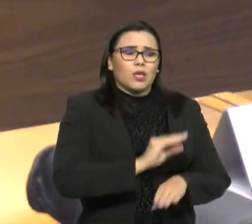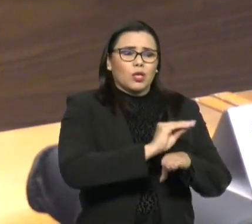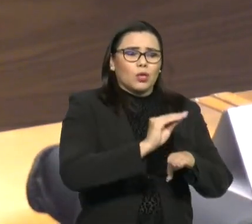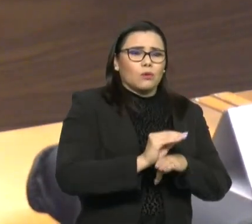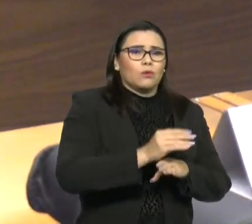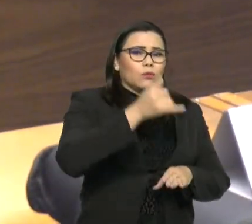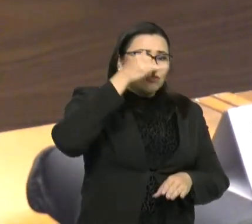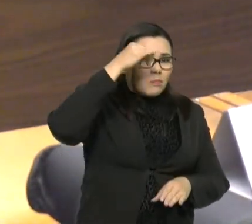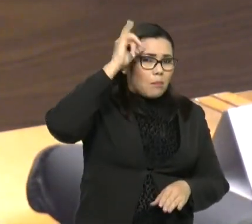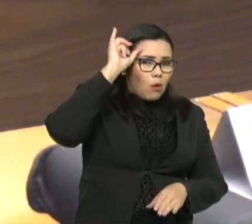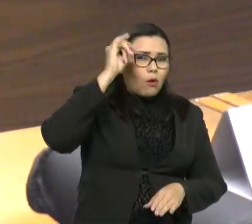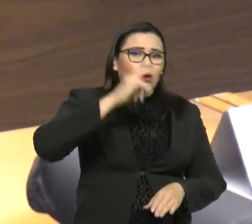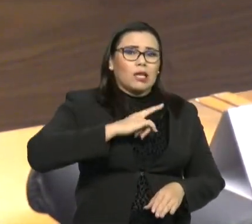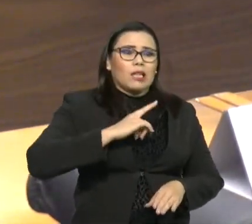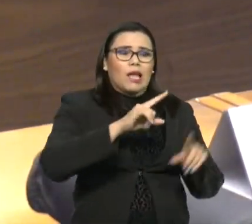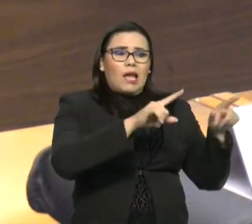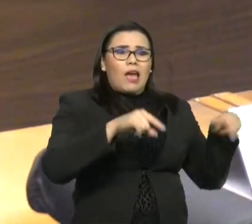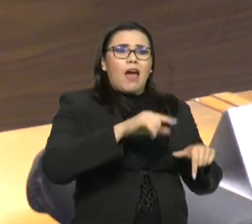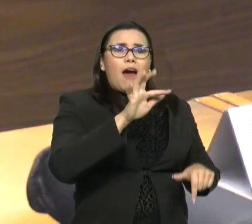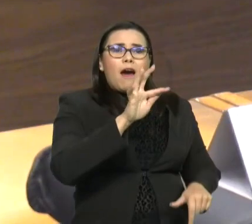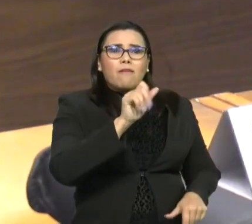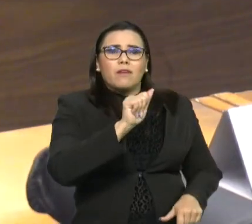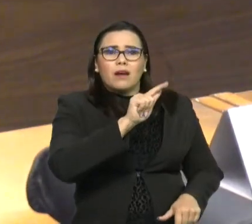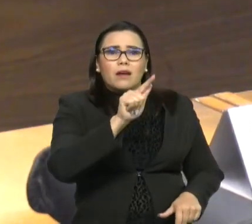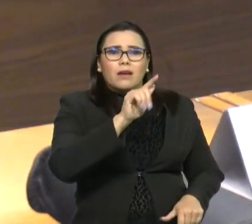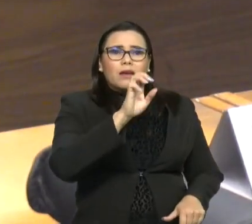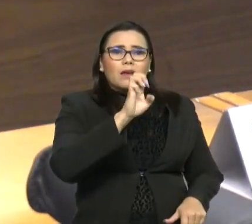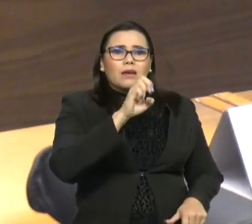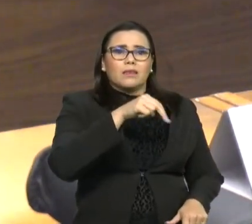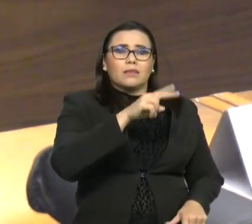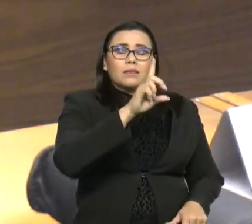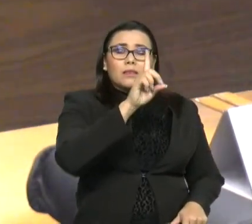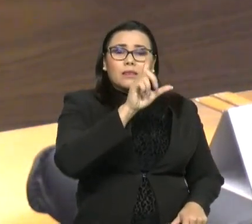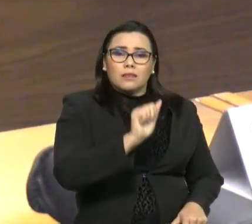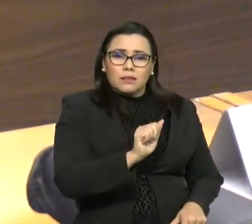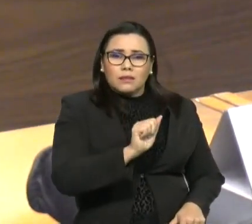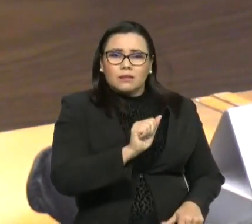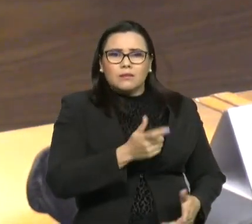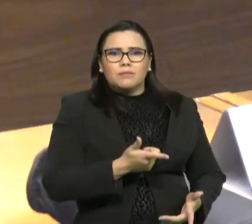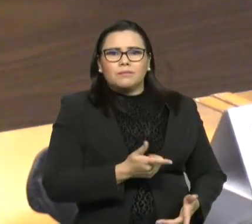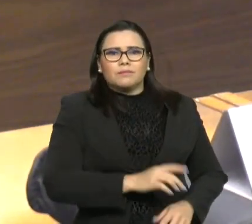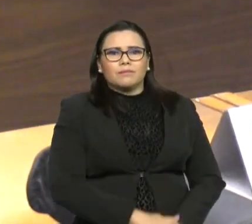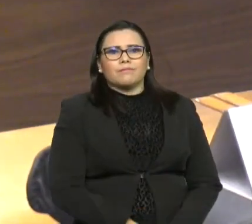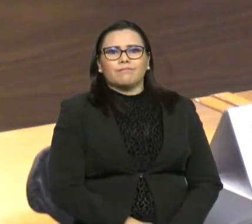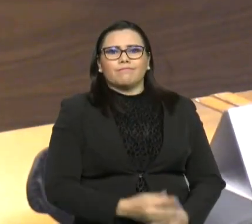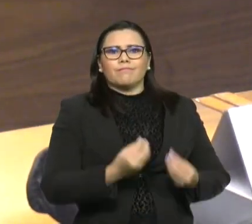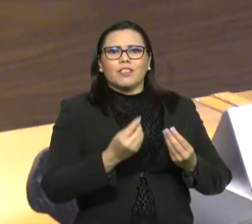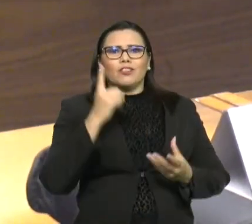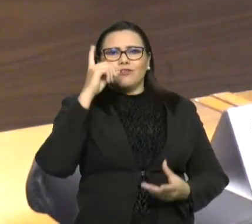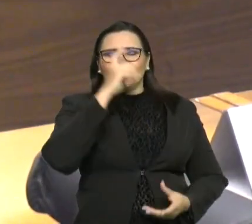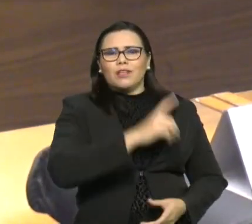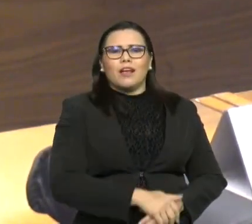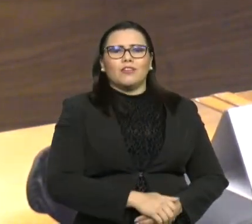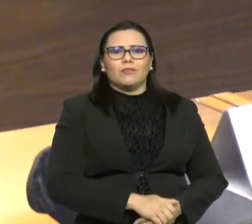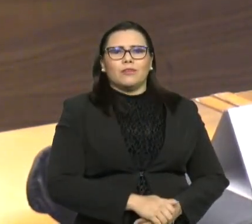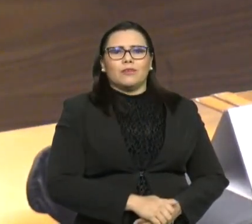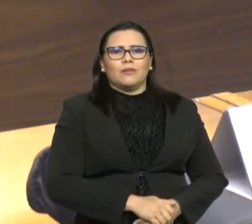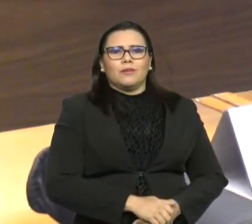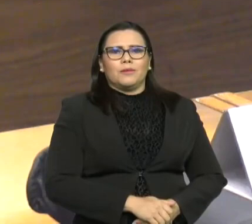inclusive, por iniciativa aqui do deputado Ariston, com o nosso apoio, estamos criando nessa casa uma